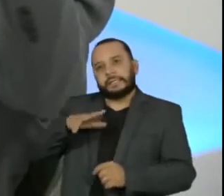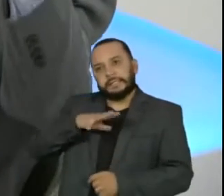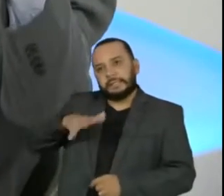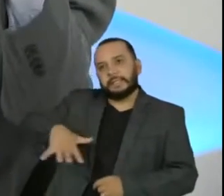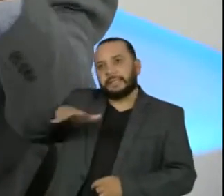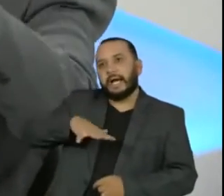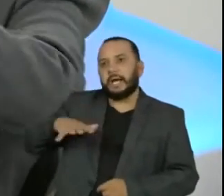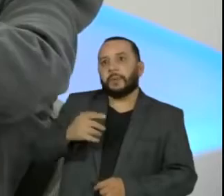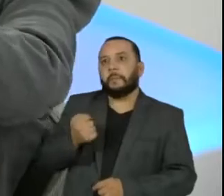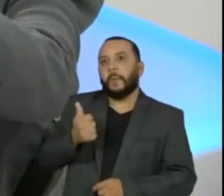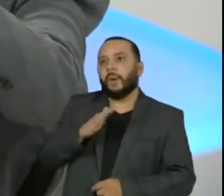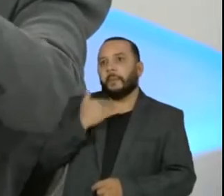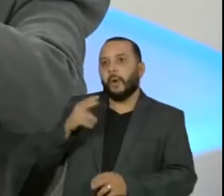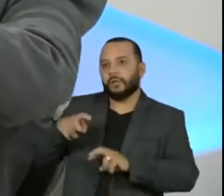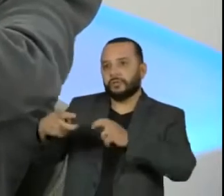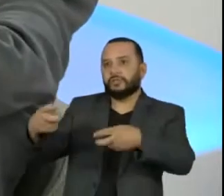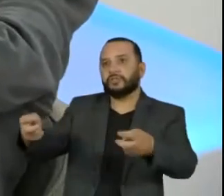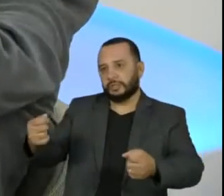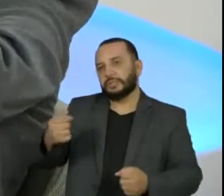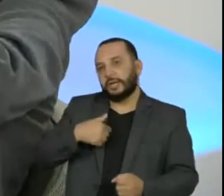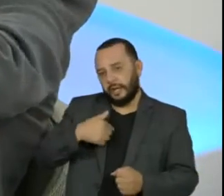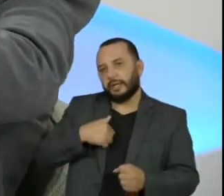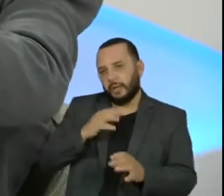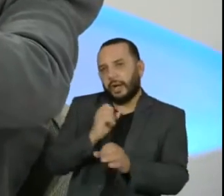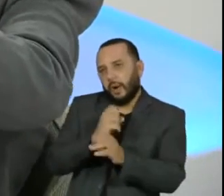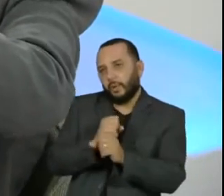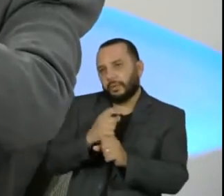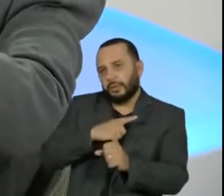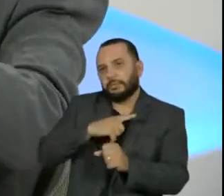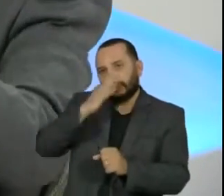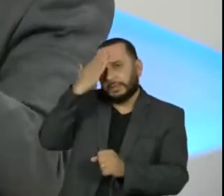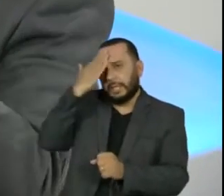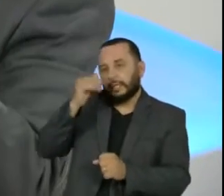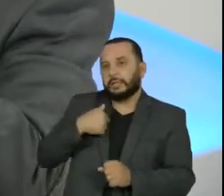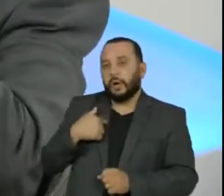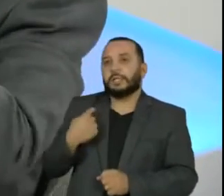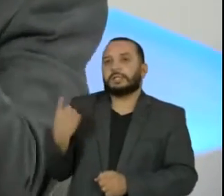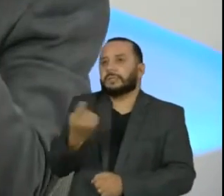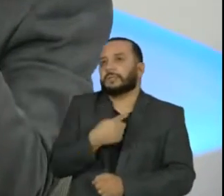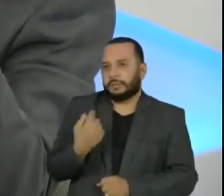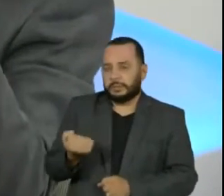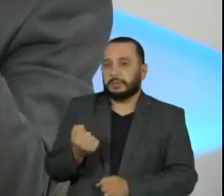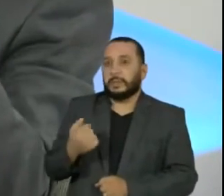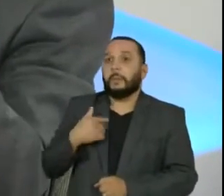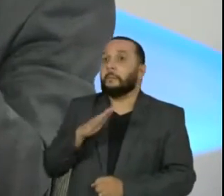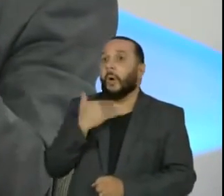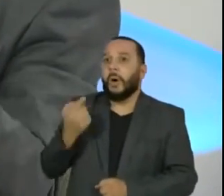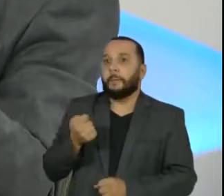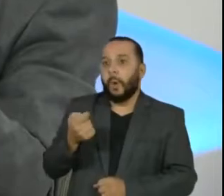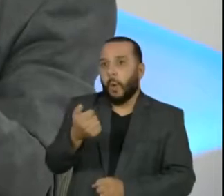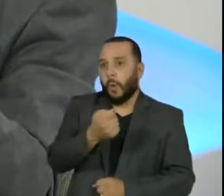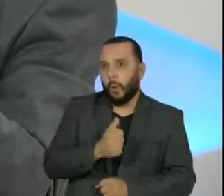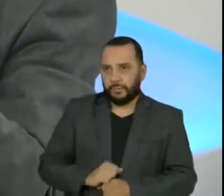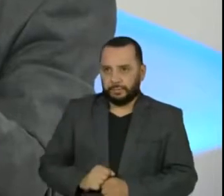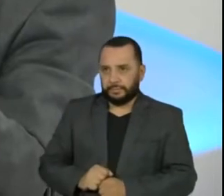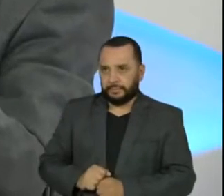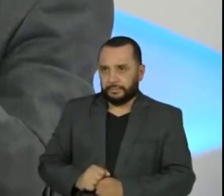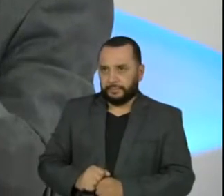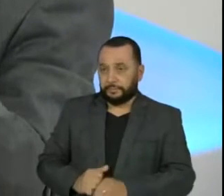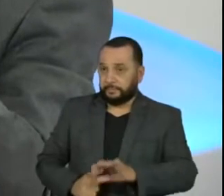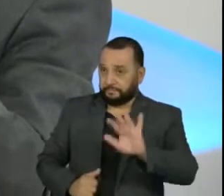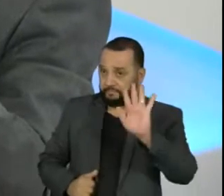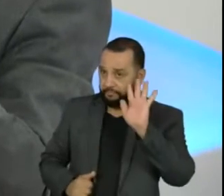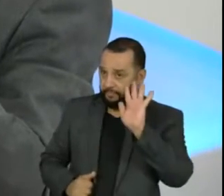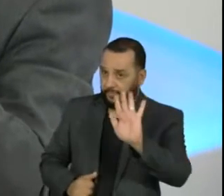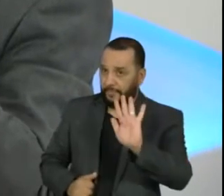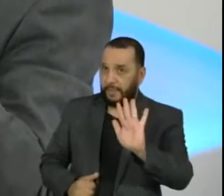mais de 1 milhão de habitantes. Isso é um dado que eu tenho, né? É que matamos menos. Sim, eu estou falando... Agora,